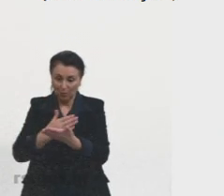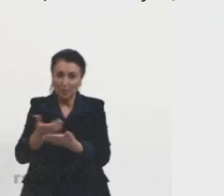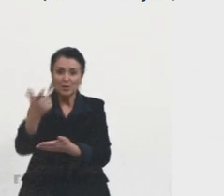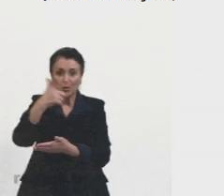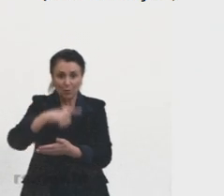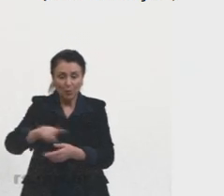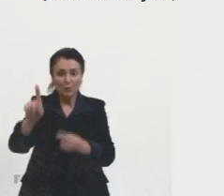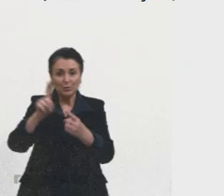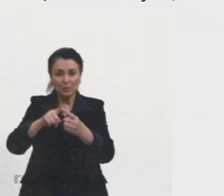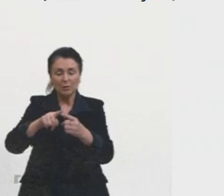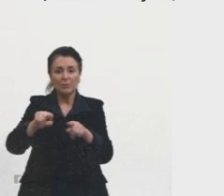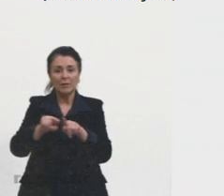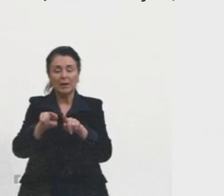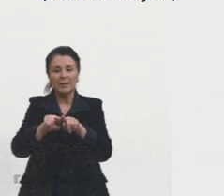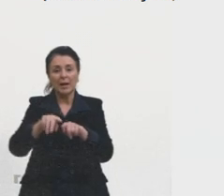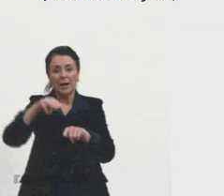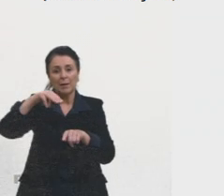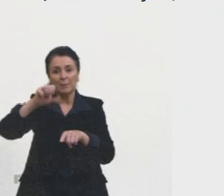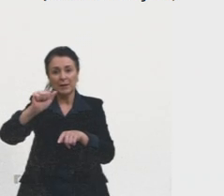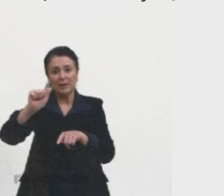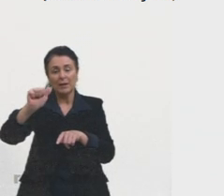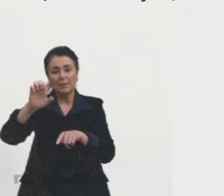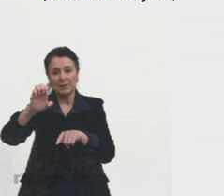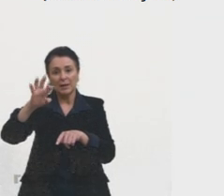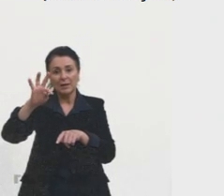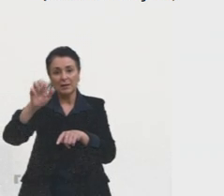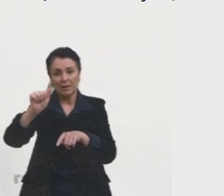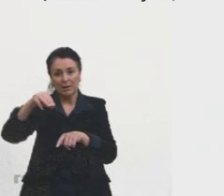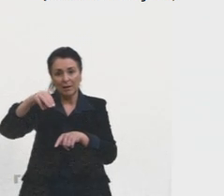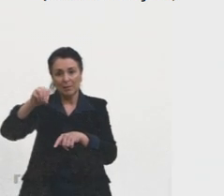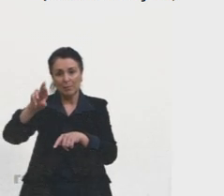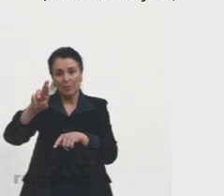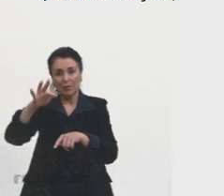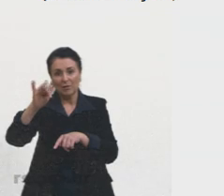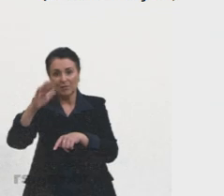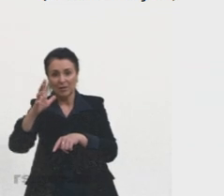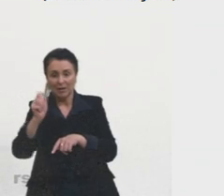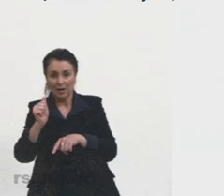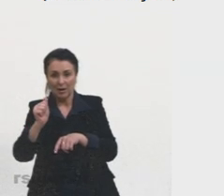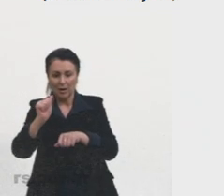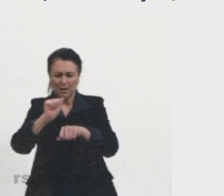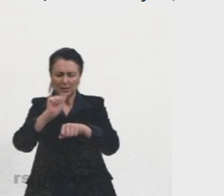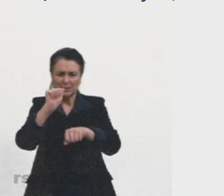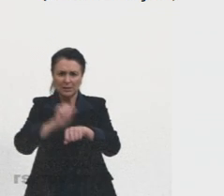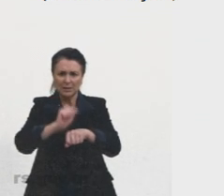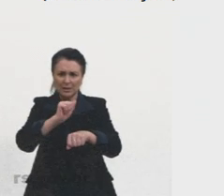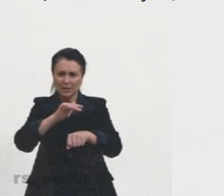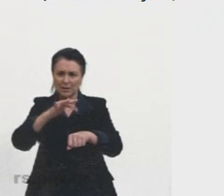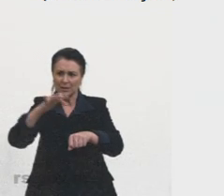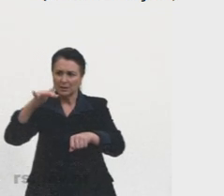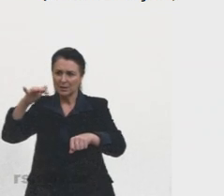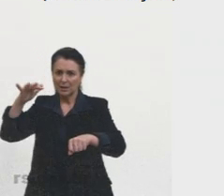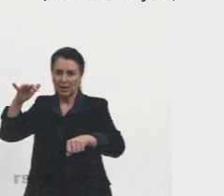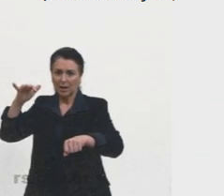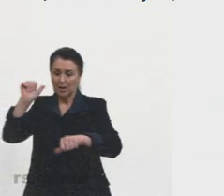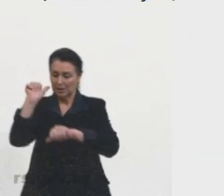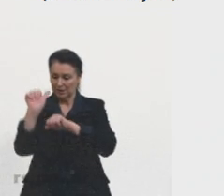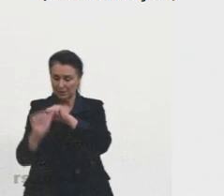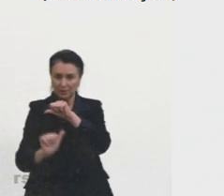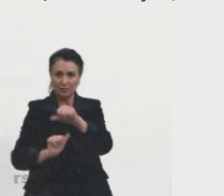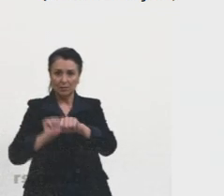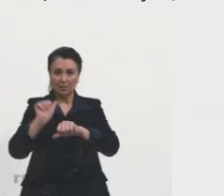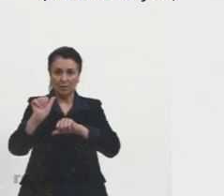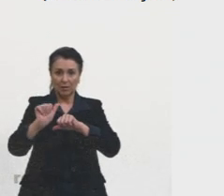também a metamórfica ela sobe metamorfismo Então essa esses cristais nessa estrutura Cristalina que nós vamos ter